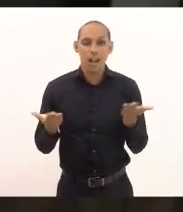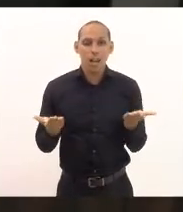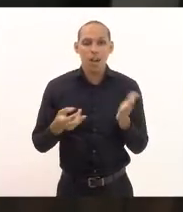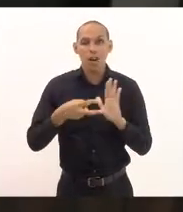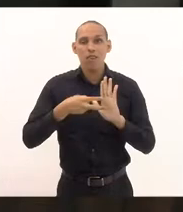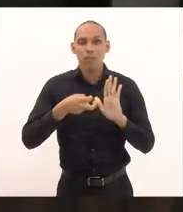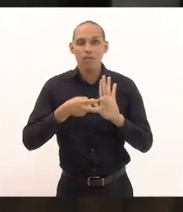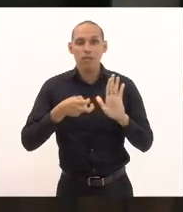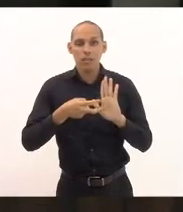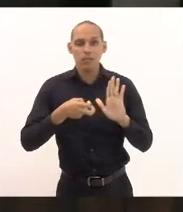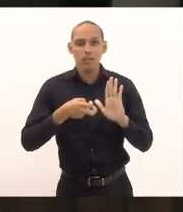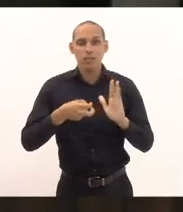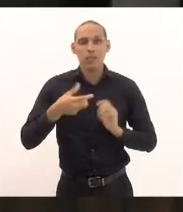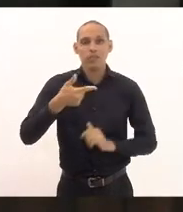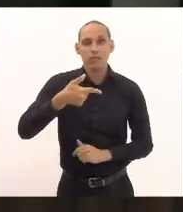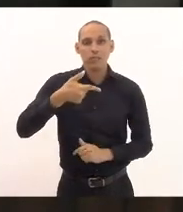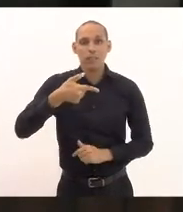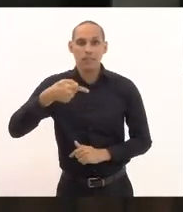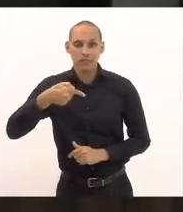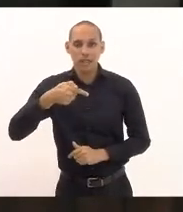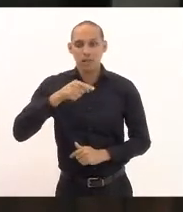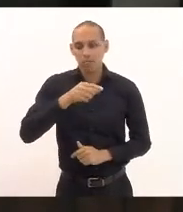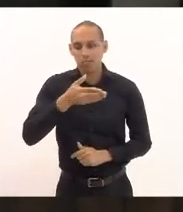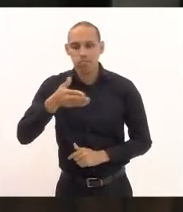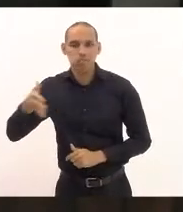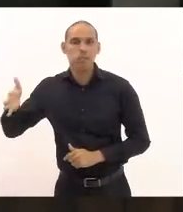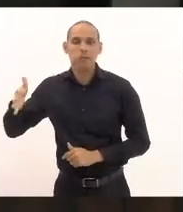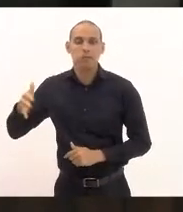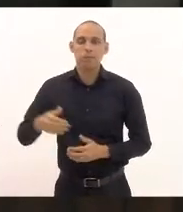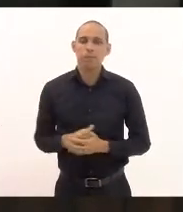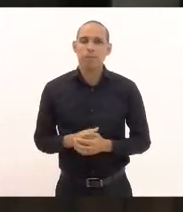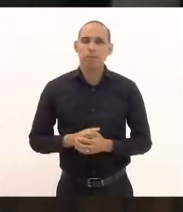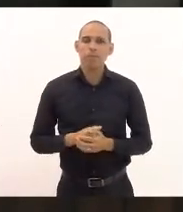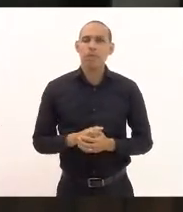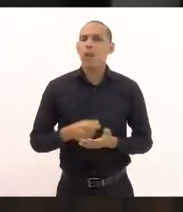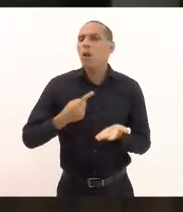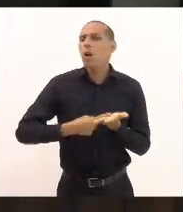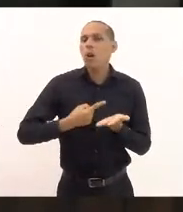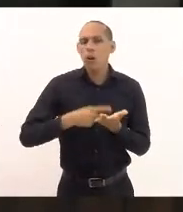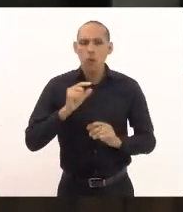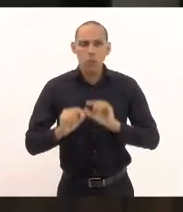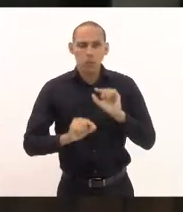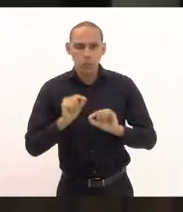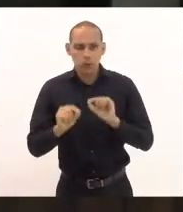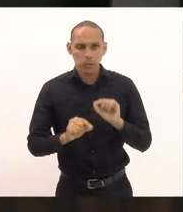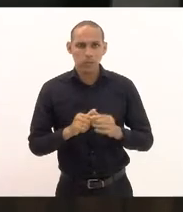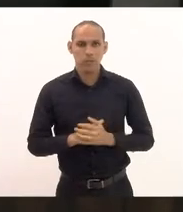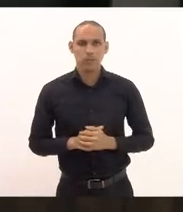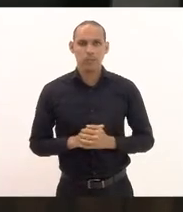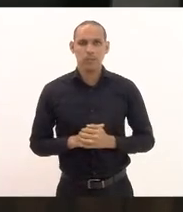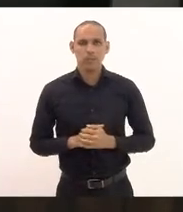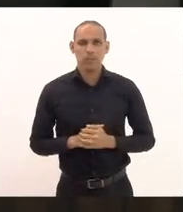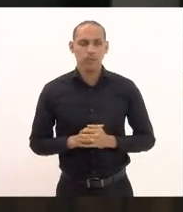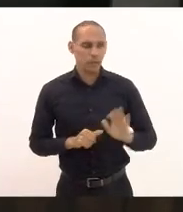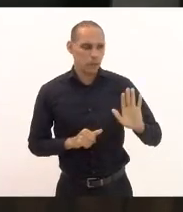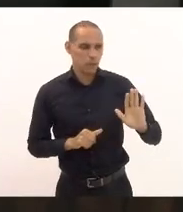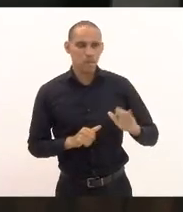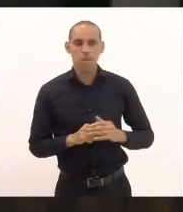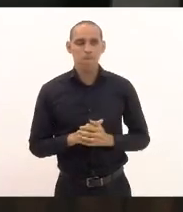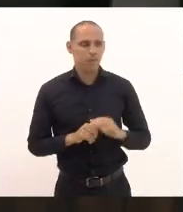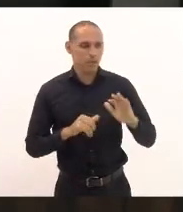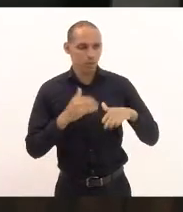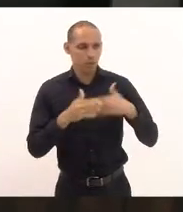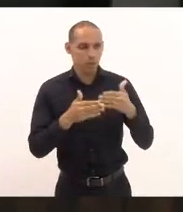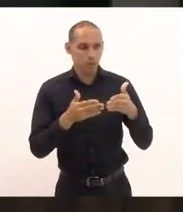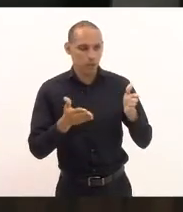do 27º veto da pauta. O que, que ficou combinado? Já, já, depois eu vou